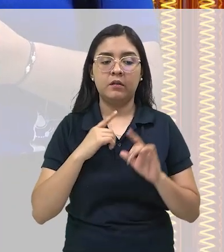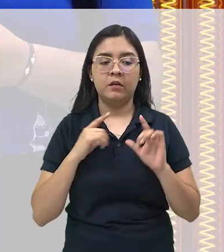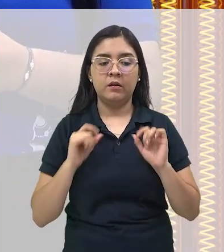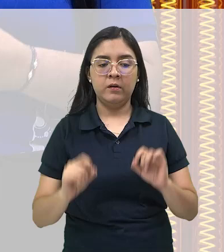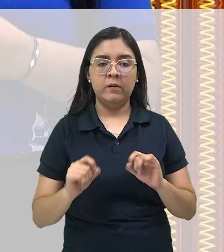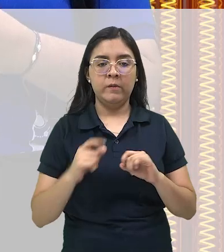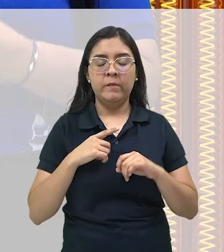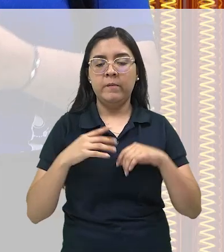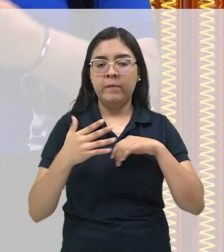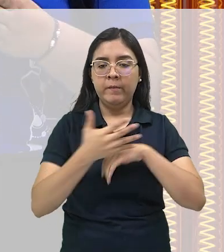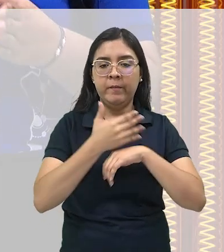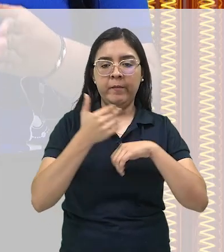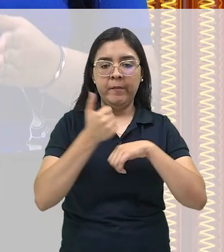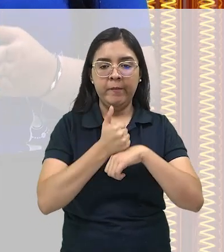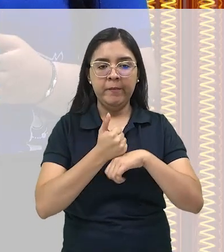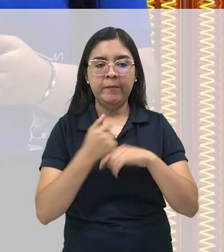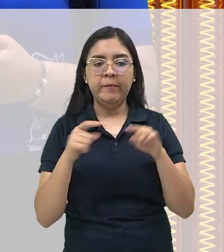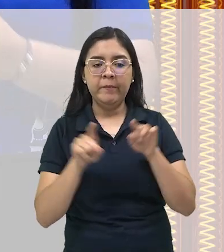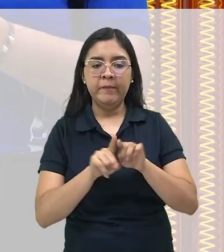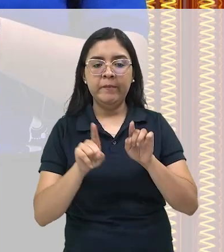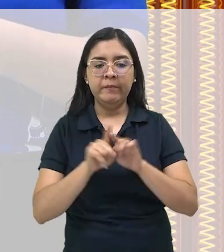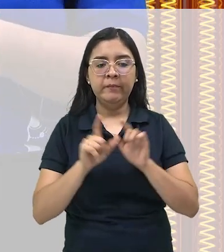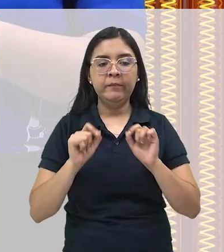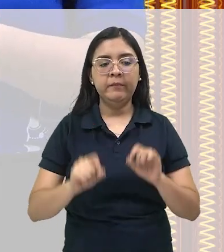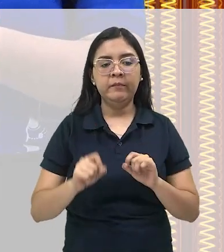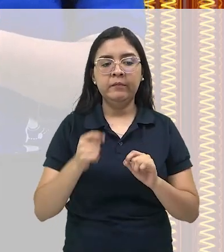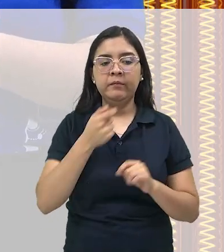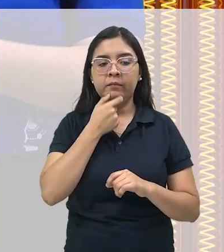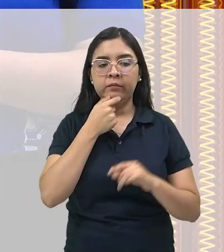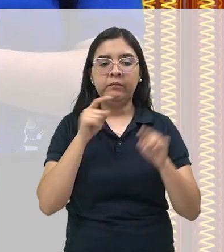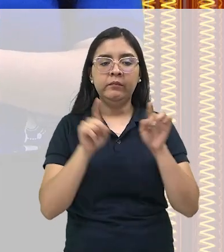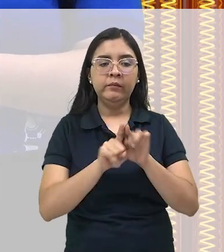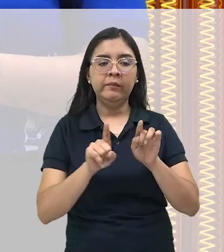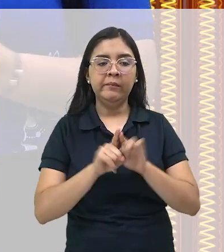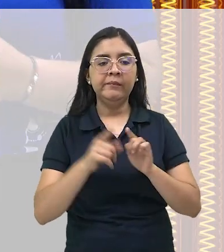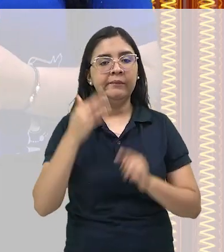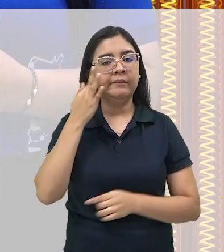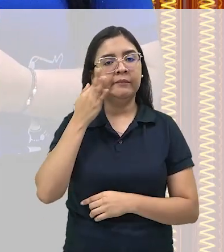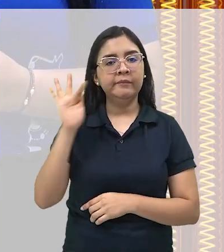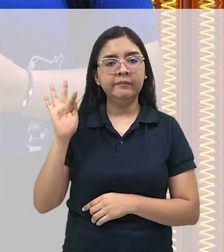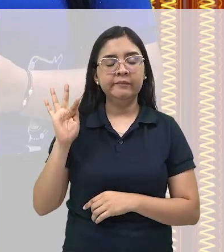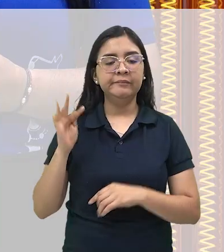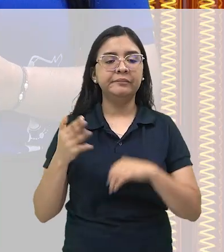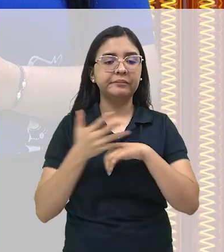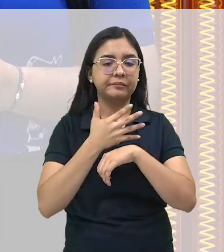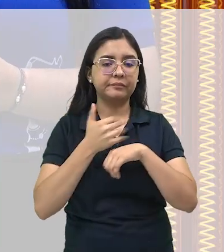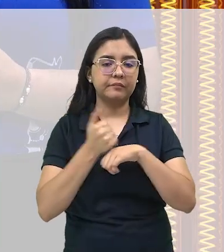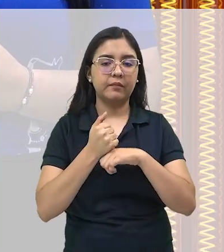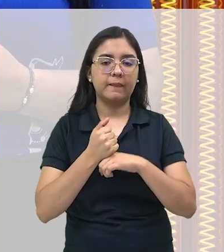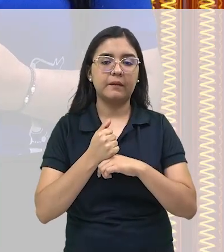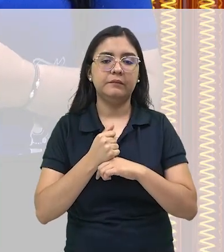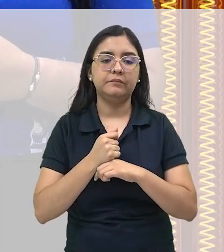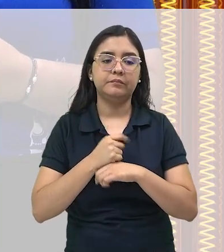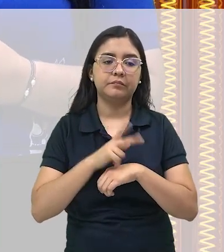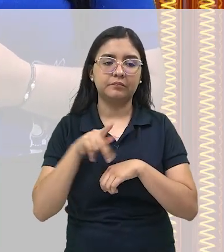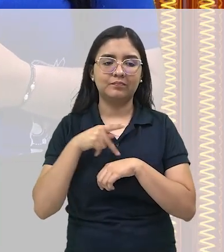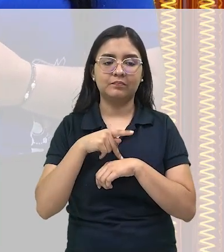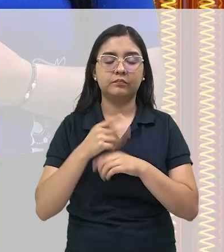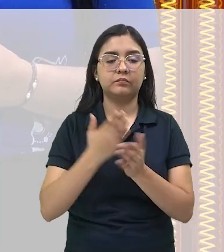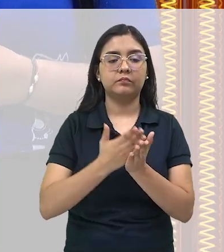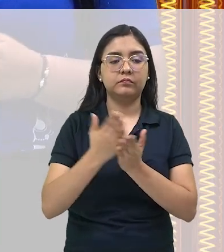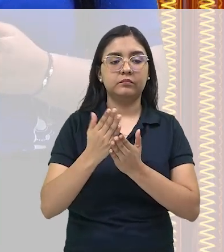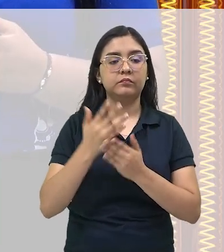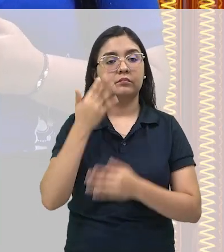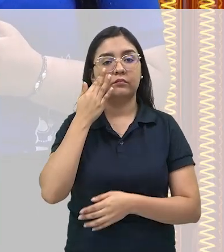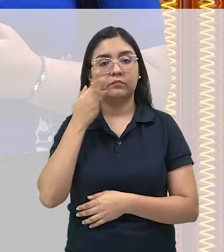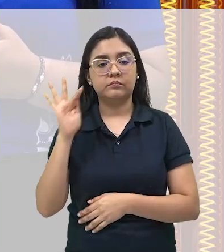a colonização sofrida pelos ingleses como também pelos franceses. A colonização do país foi iniciada pela